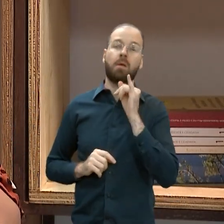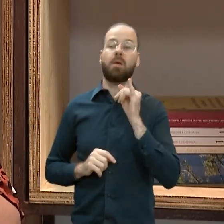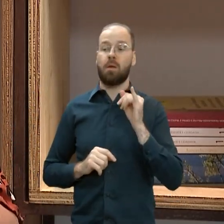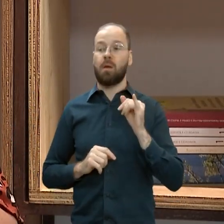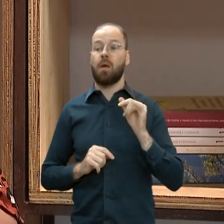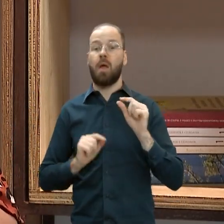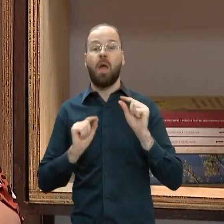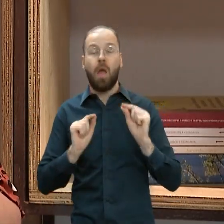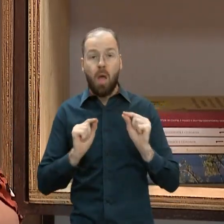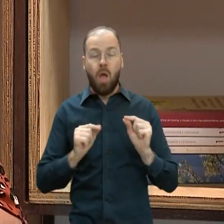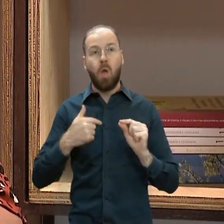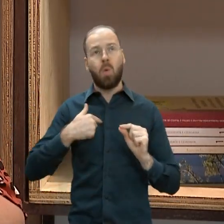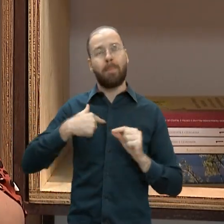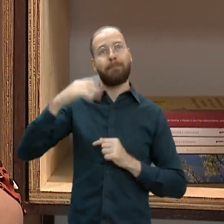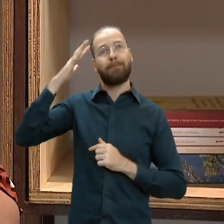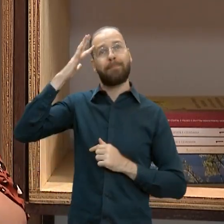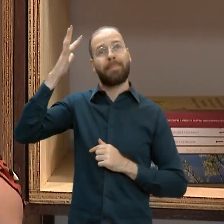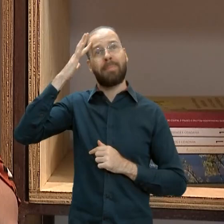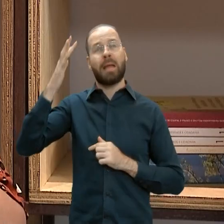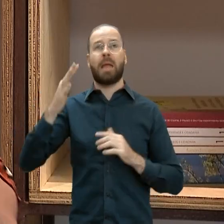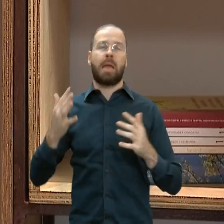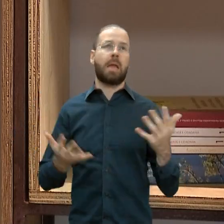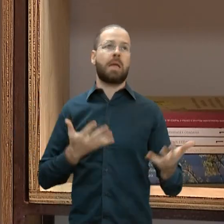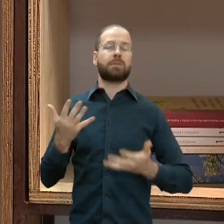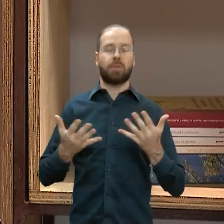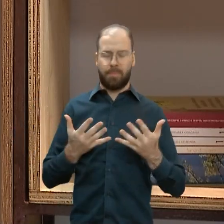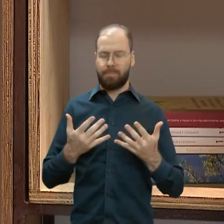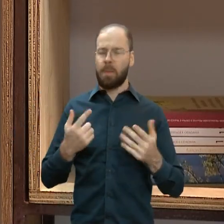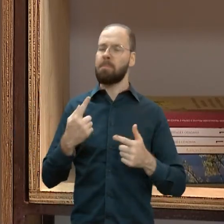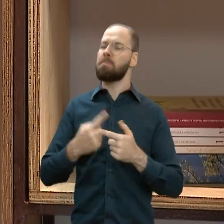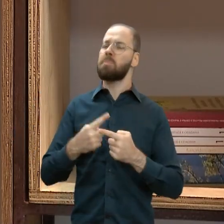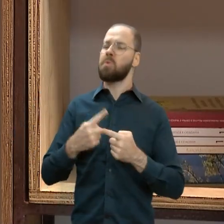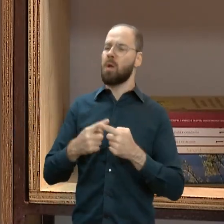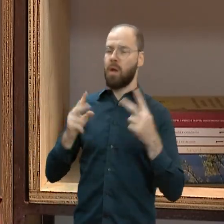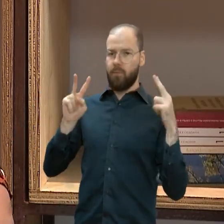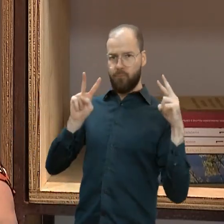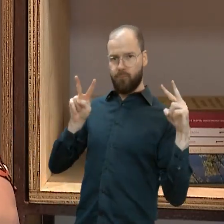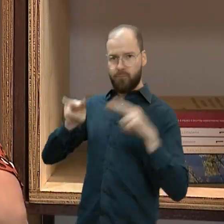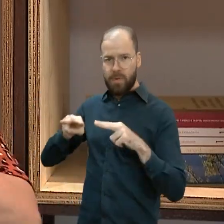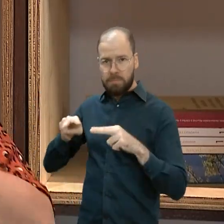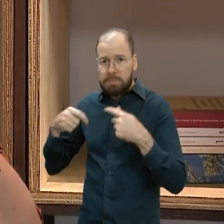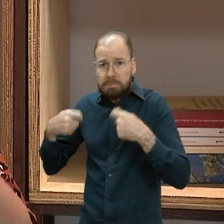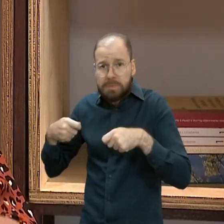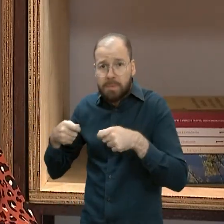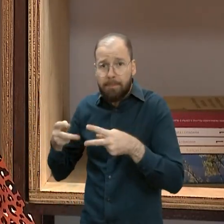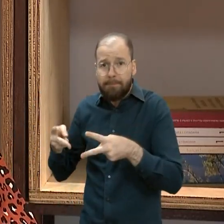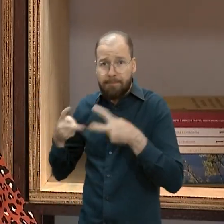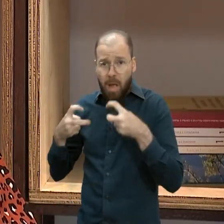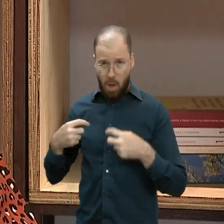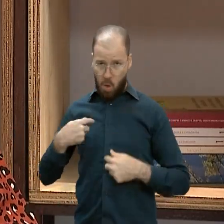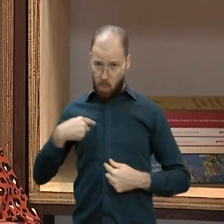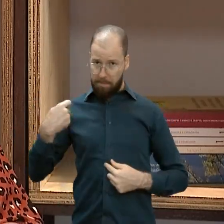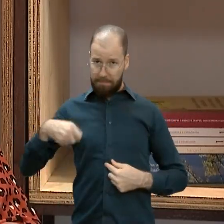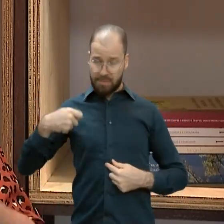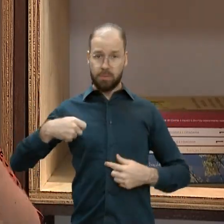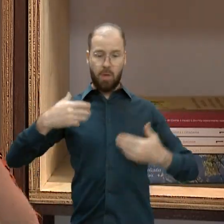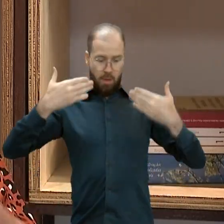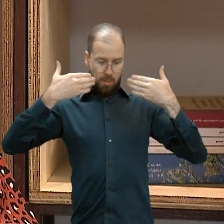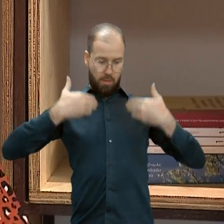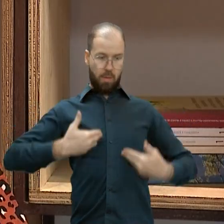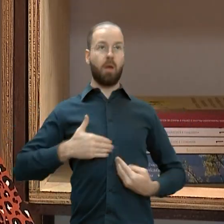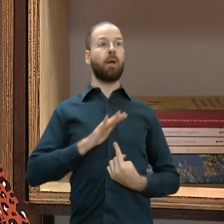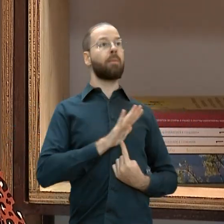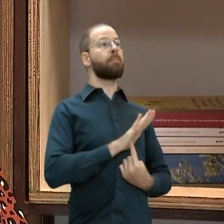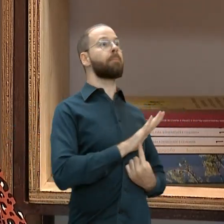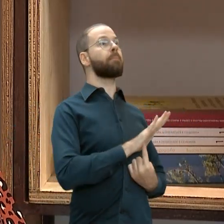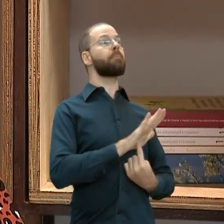seguinte, por que tem que ter a visibilidade? Por que essa pessoa tem que estar com aquela marca,